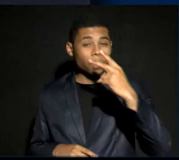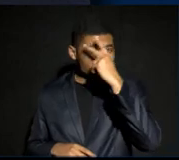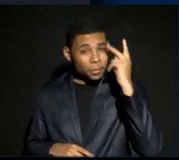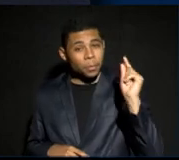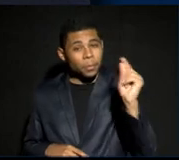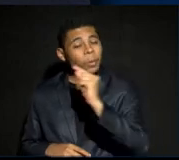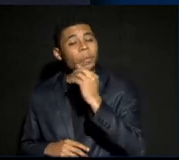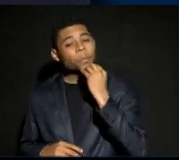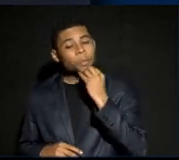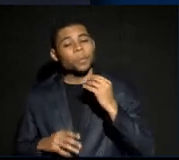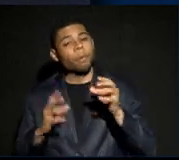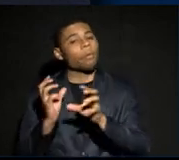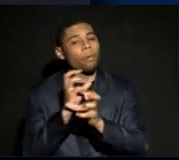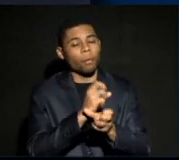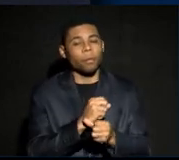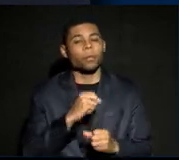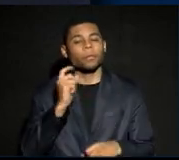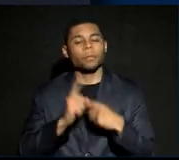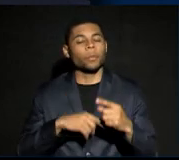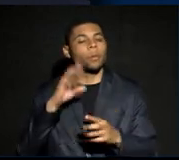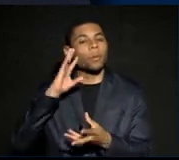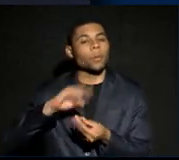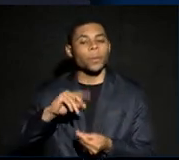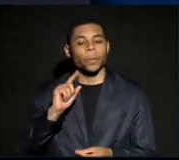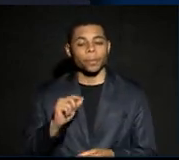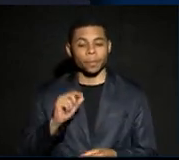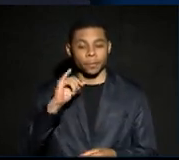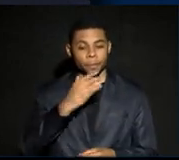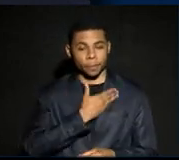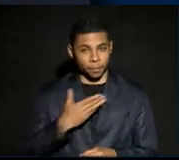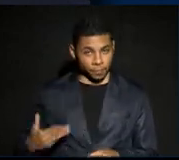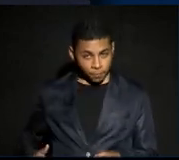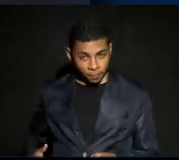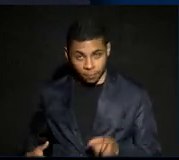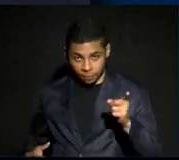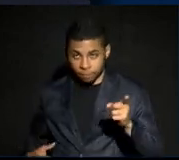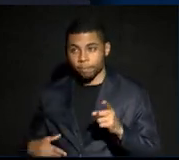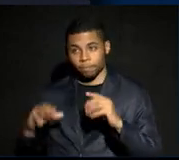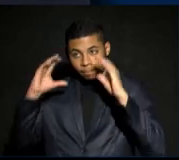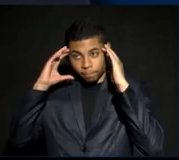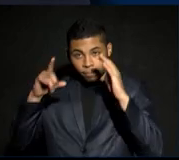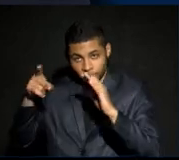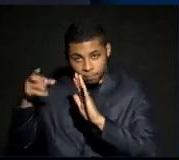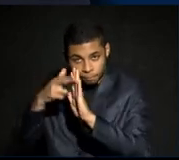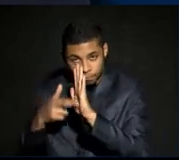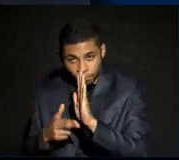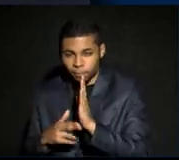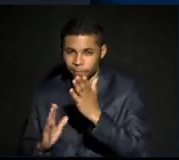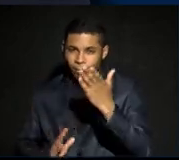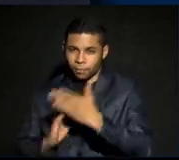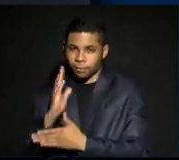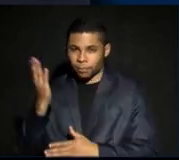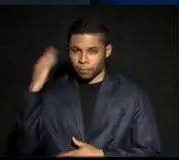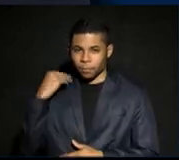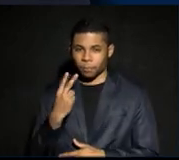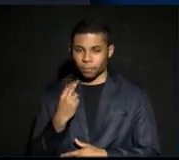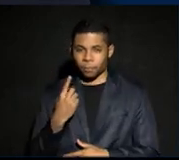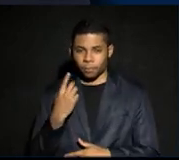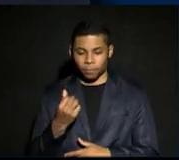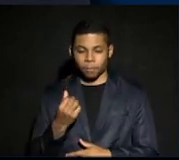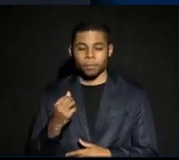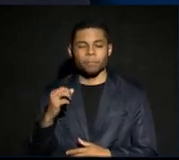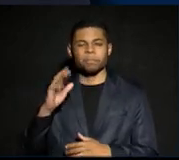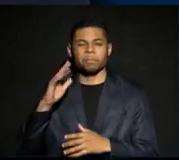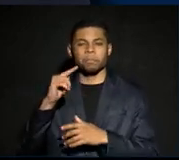pessoas podiam fazer o cálculo e chegava à seguinte conclusão: se o governo cumprir essa regra do teto de gasto, aprovada em 2016,